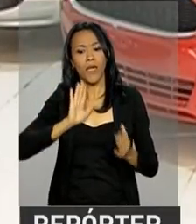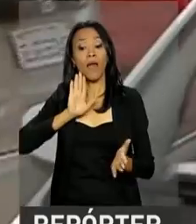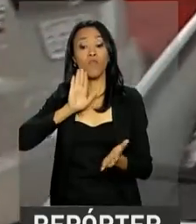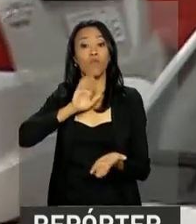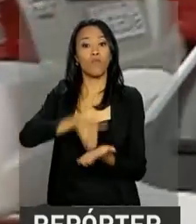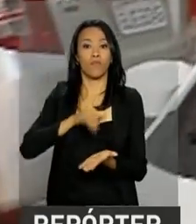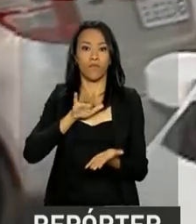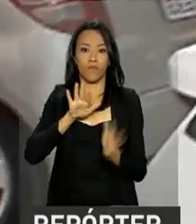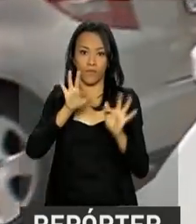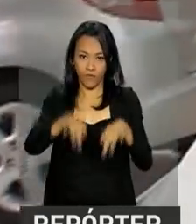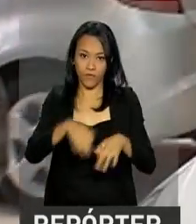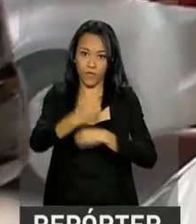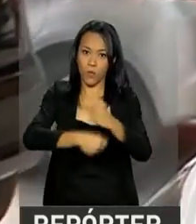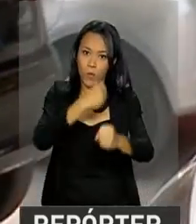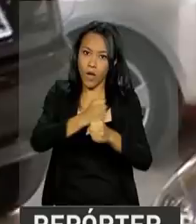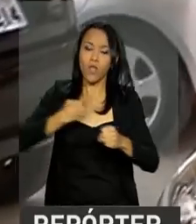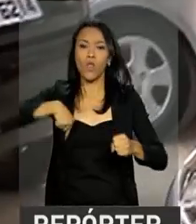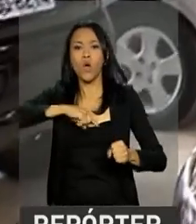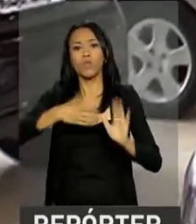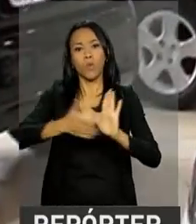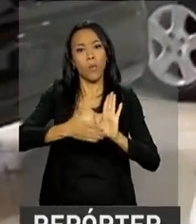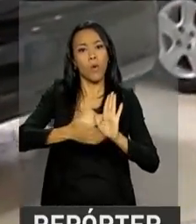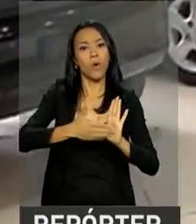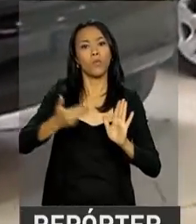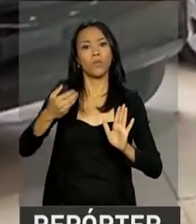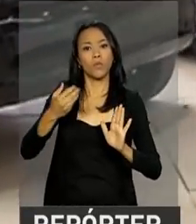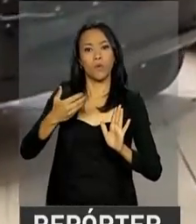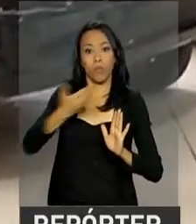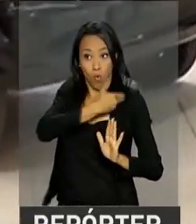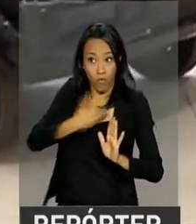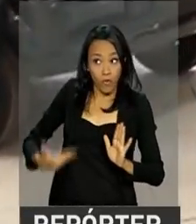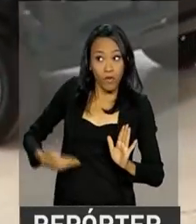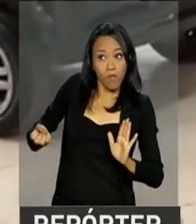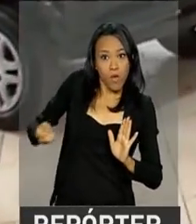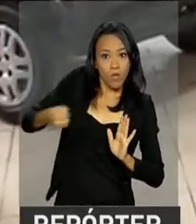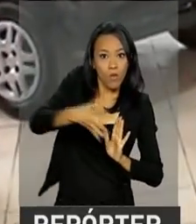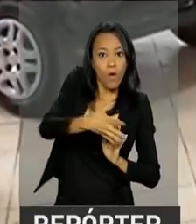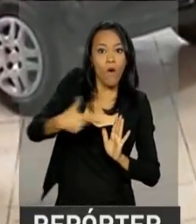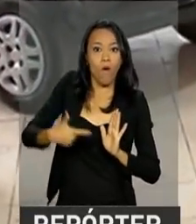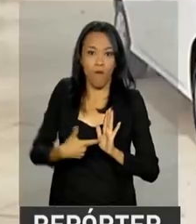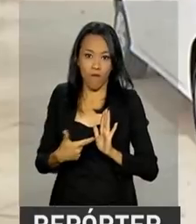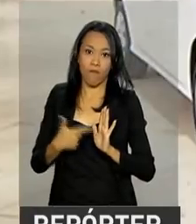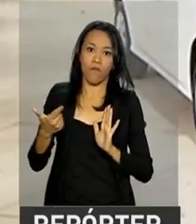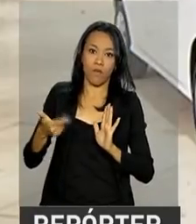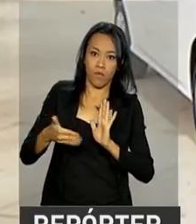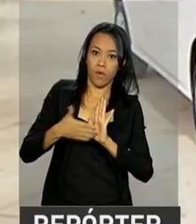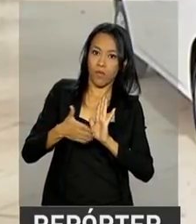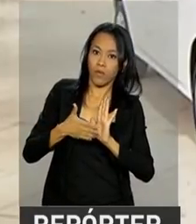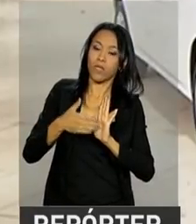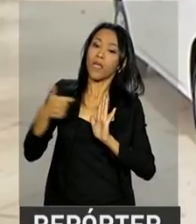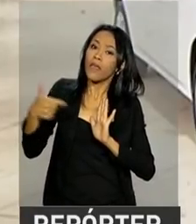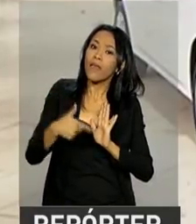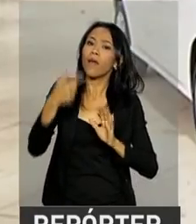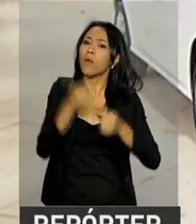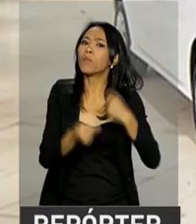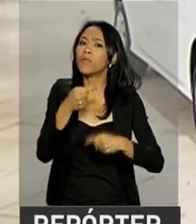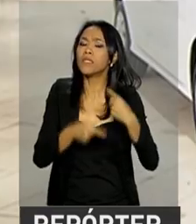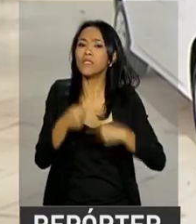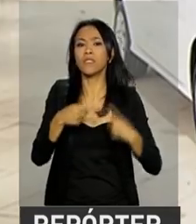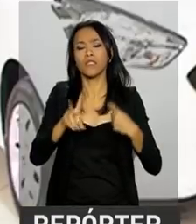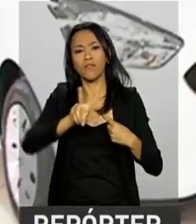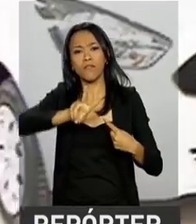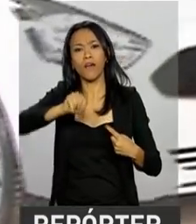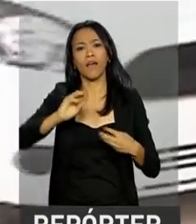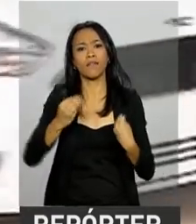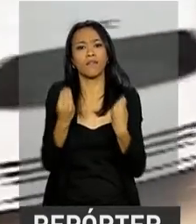deste ano estamos propondo dentro do governo uma nova política automotiva chamada rota 2030 que será uma política que dá uma